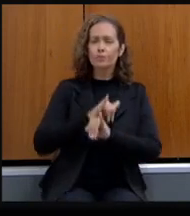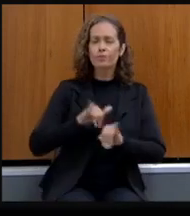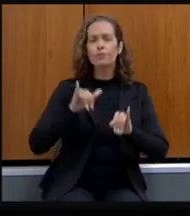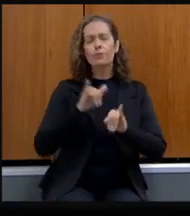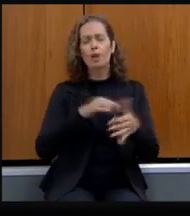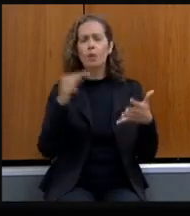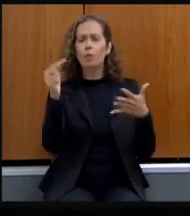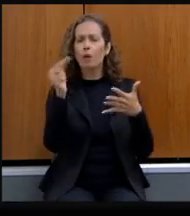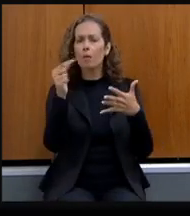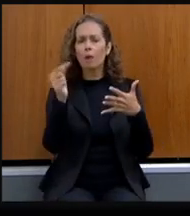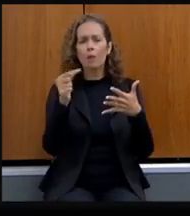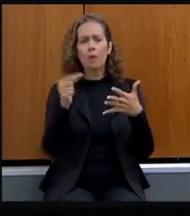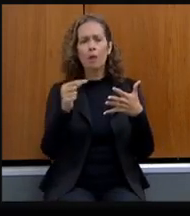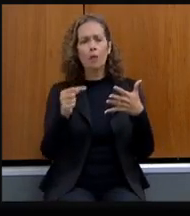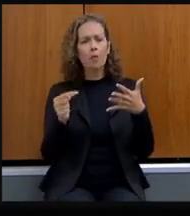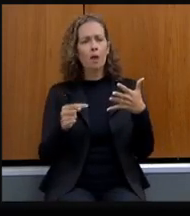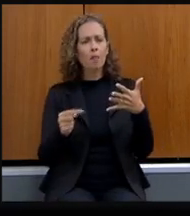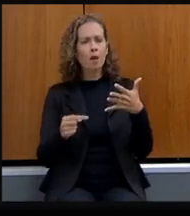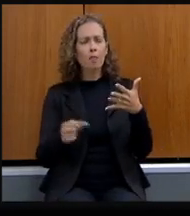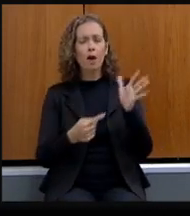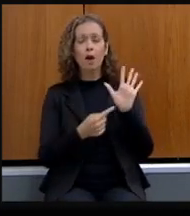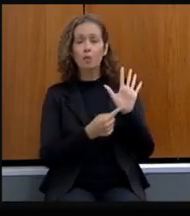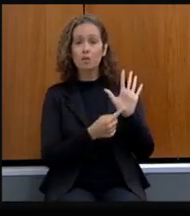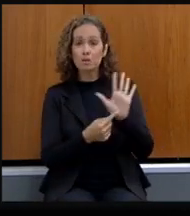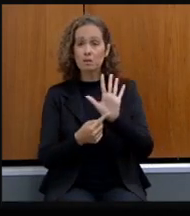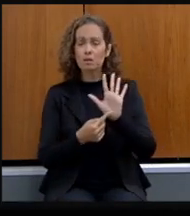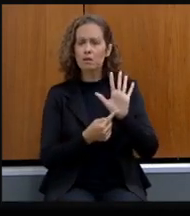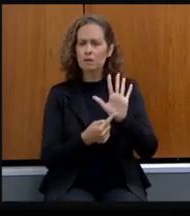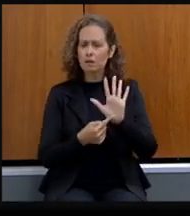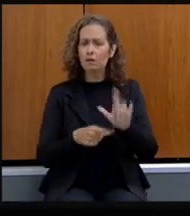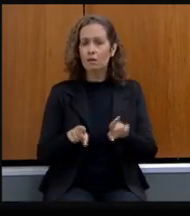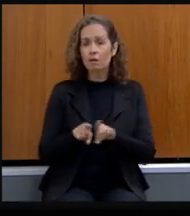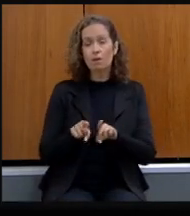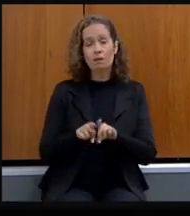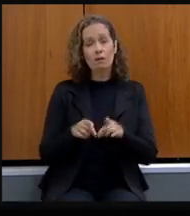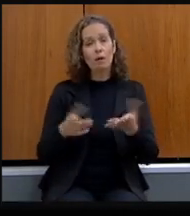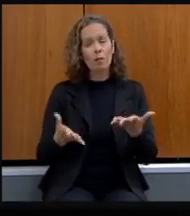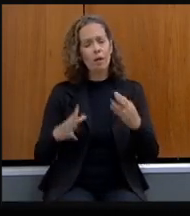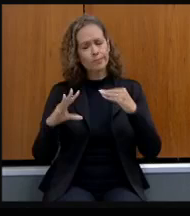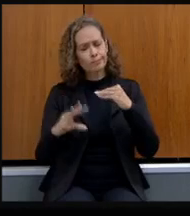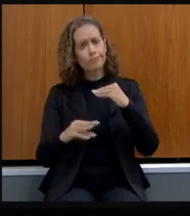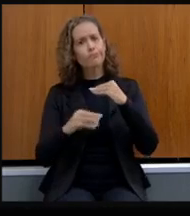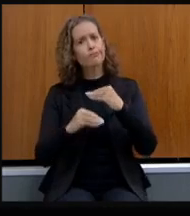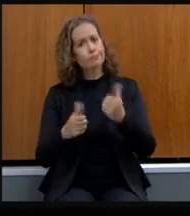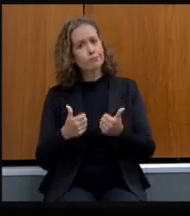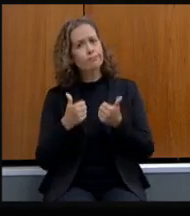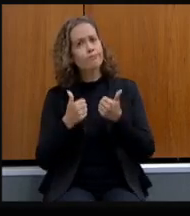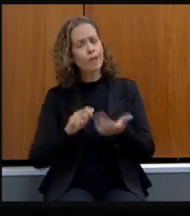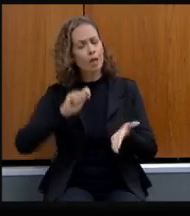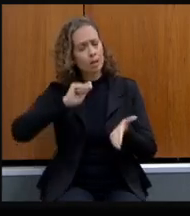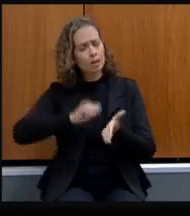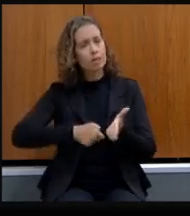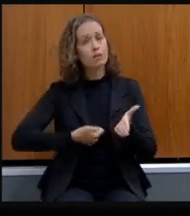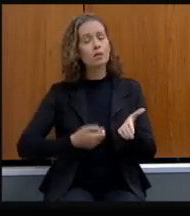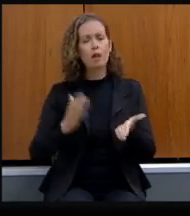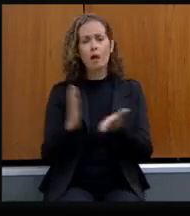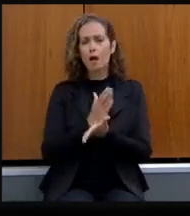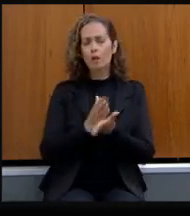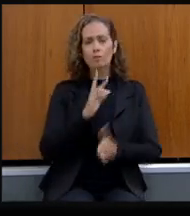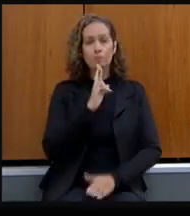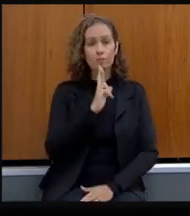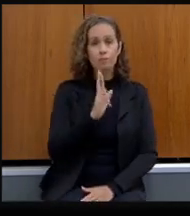metódica inclusive com apresentação aí eu reitero aqui embaixo o que alguns já foram respondidas